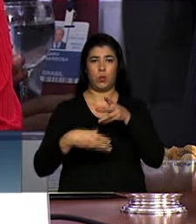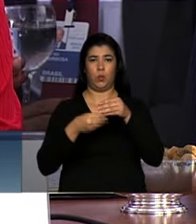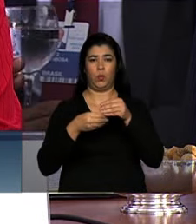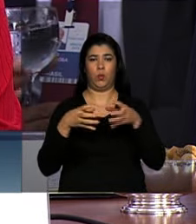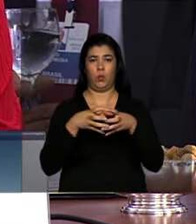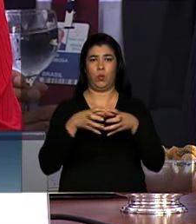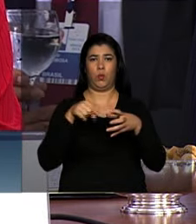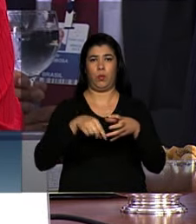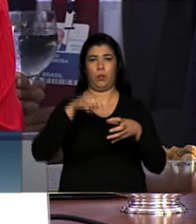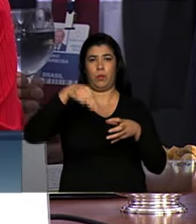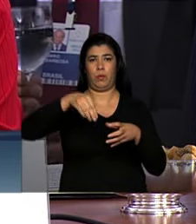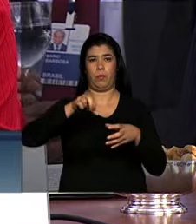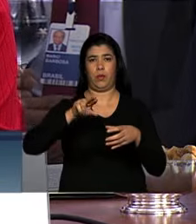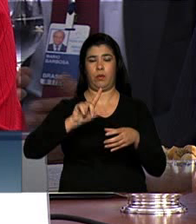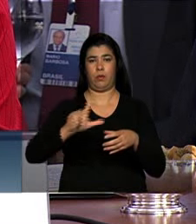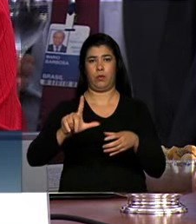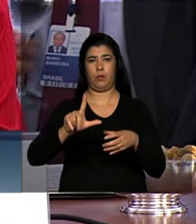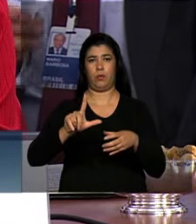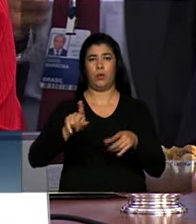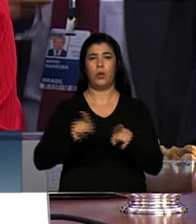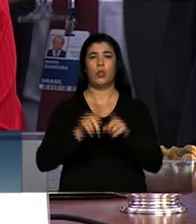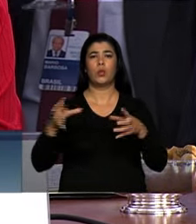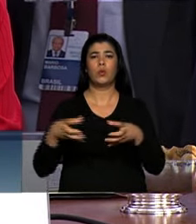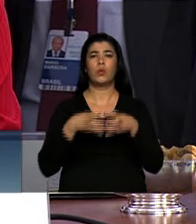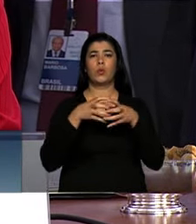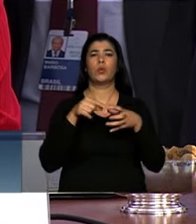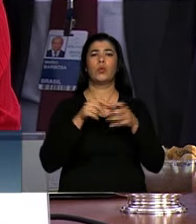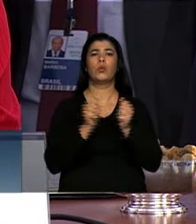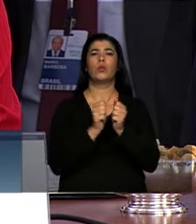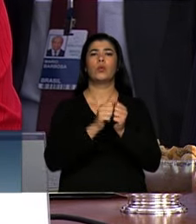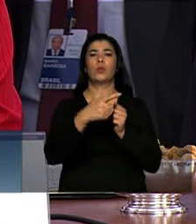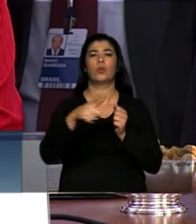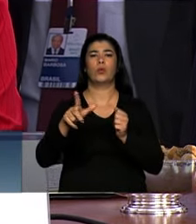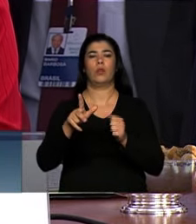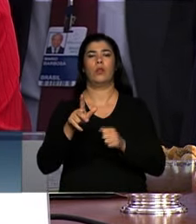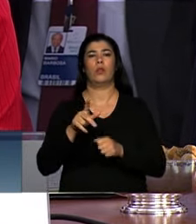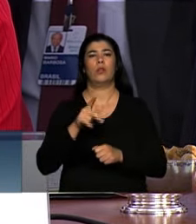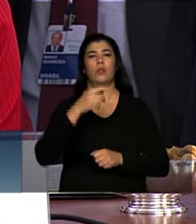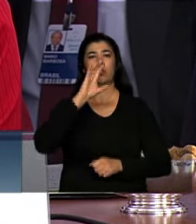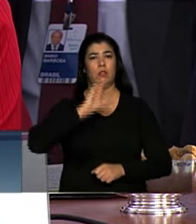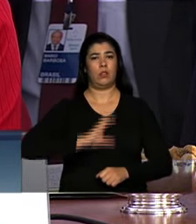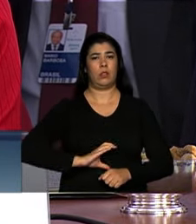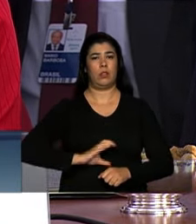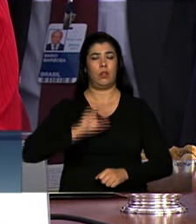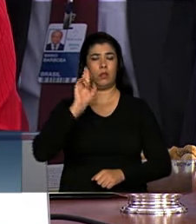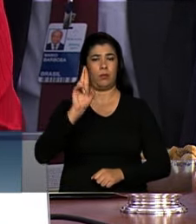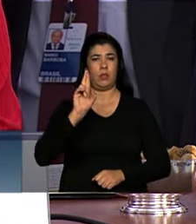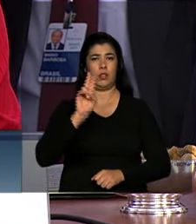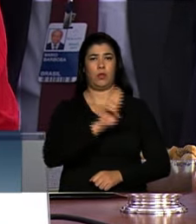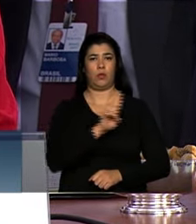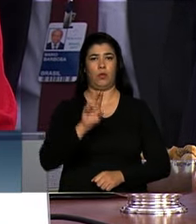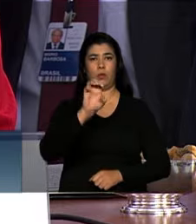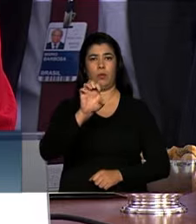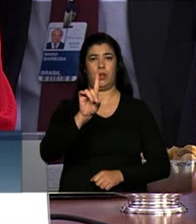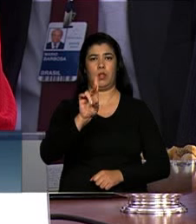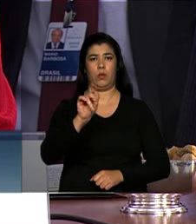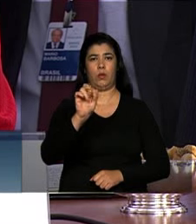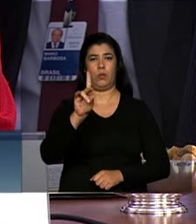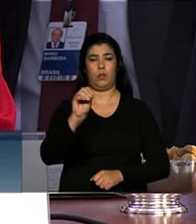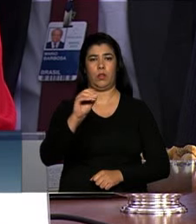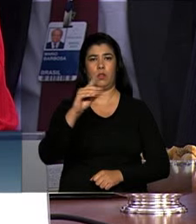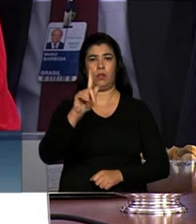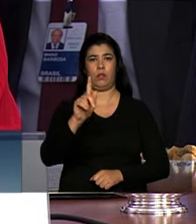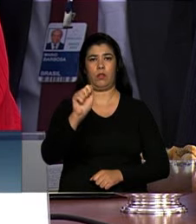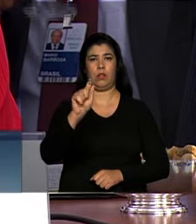Junta-se também a outros célebres cidadãos ilustres do Mercosul, como Eduardo Galeano, que eu citei, e as avós